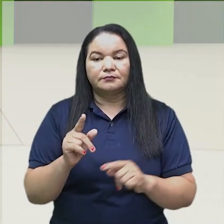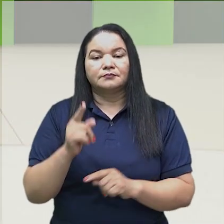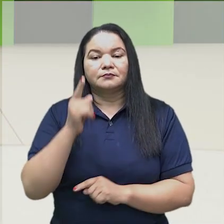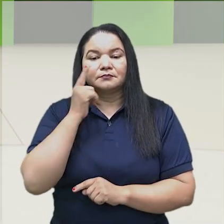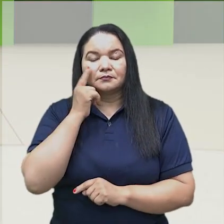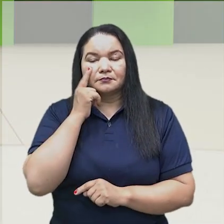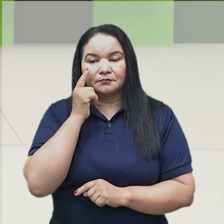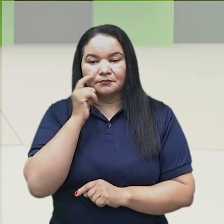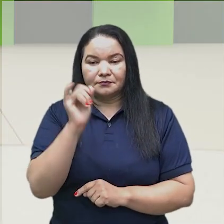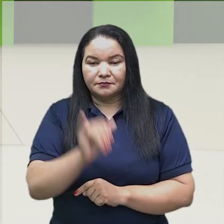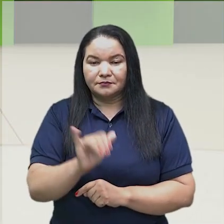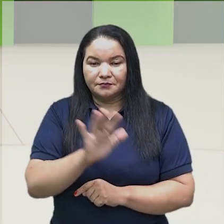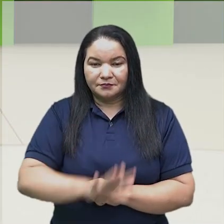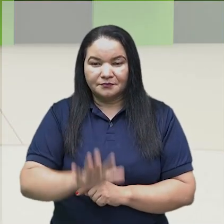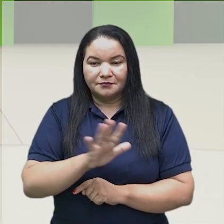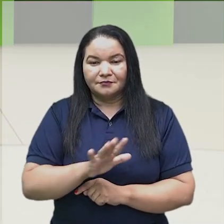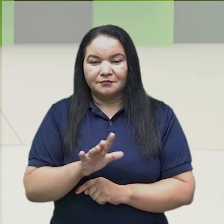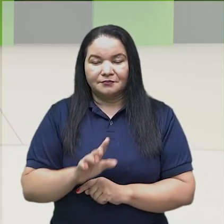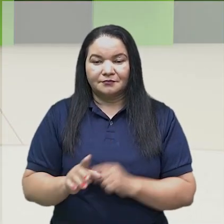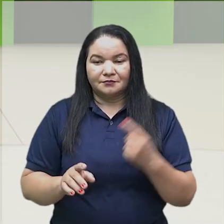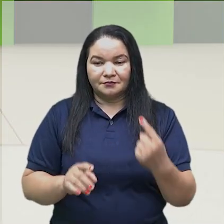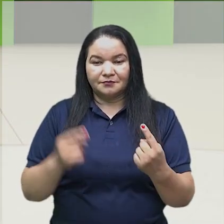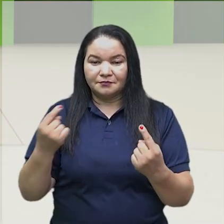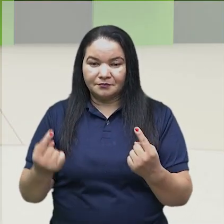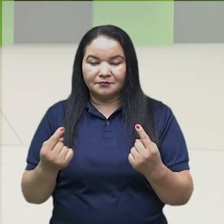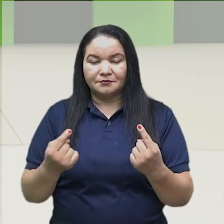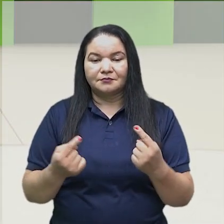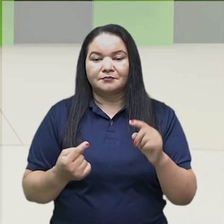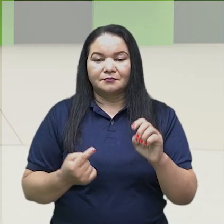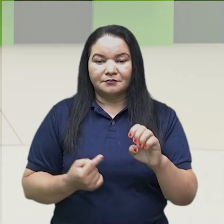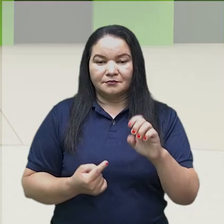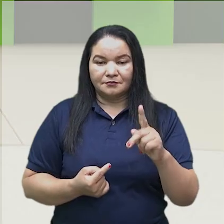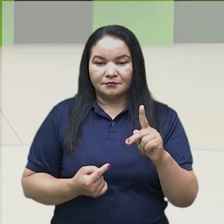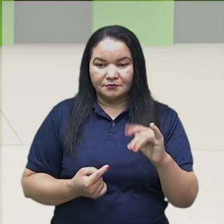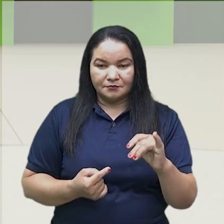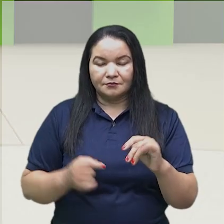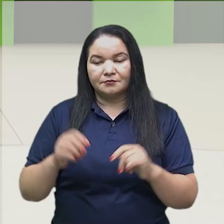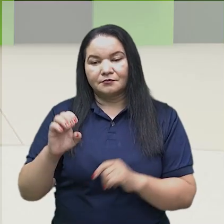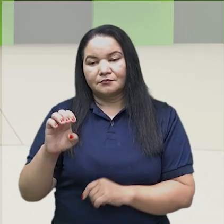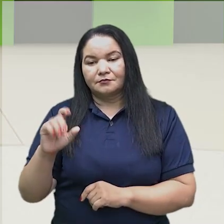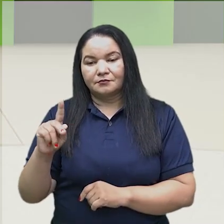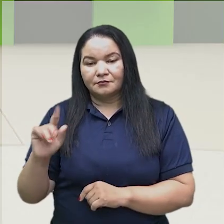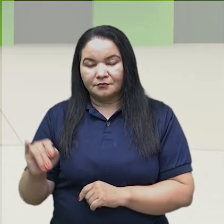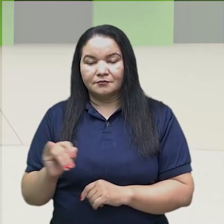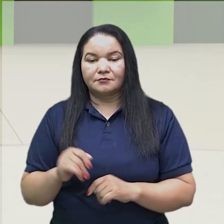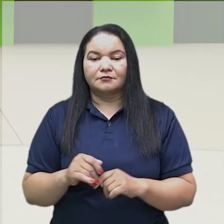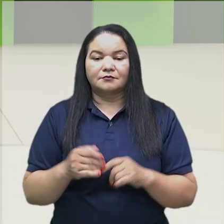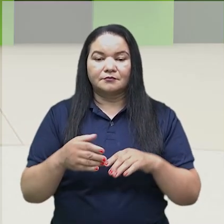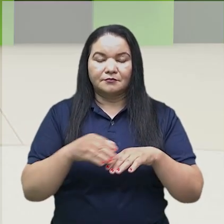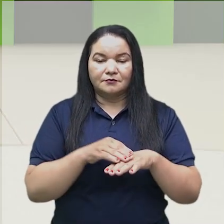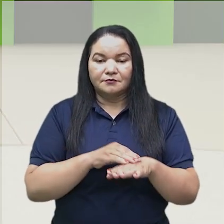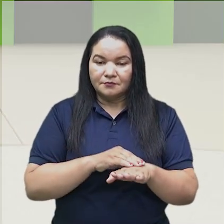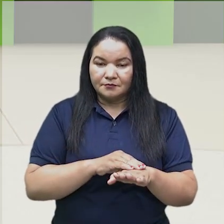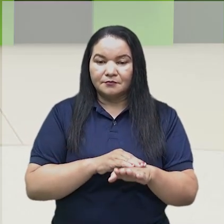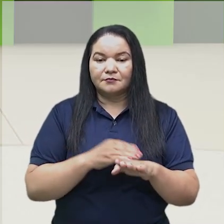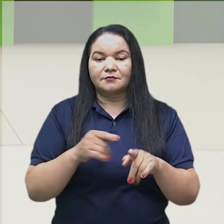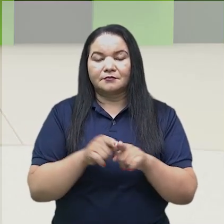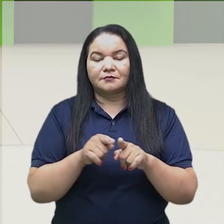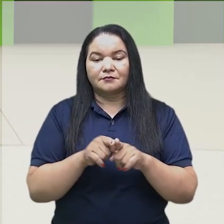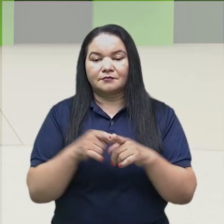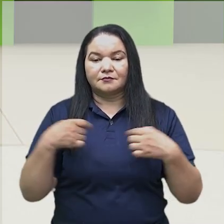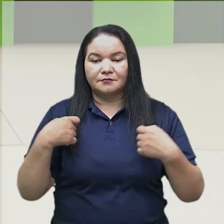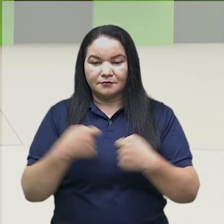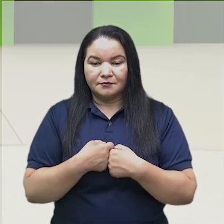né, as imagens das diferenças aí de EPI e EPC, né? Temos bota, o jaleco, o